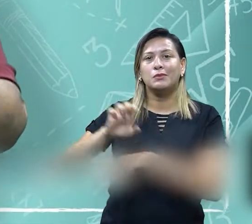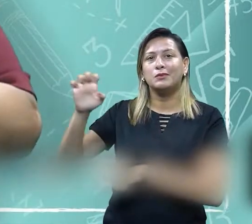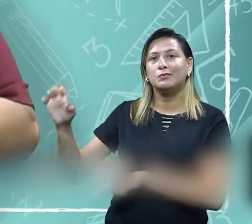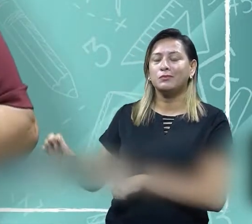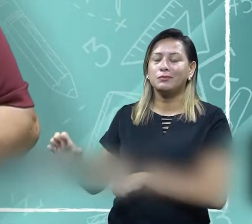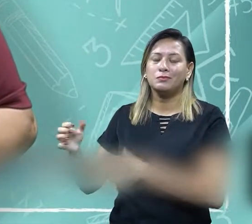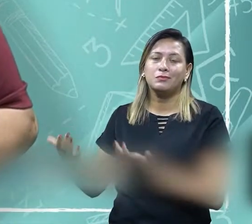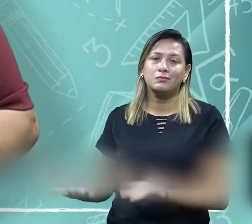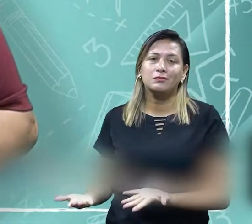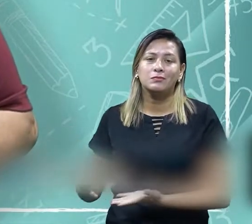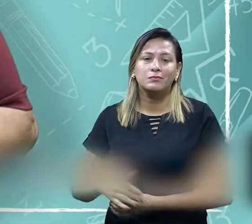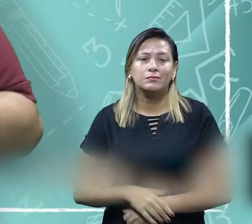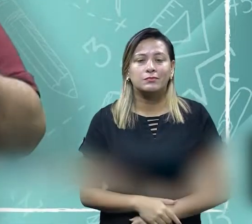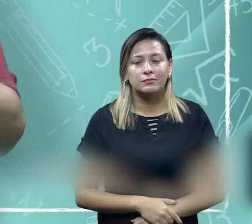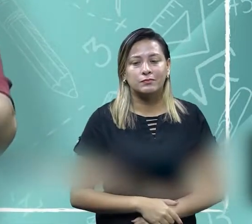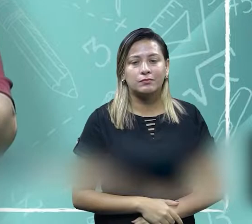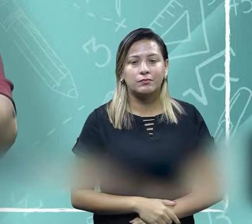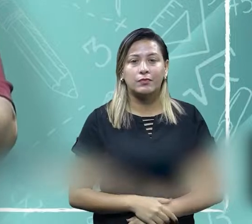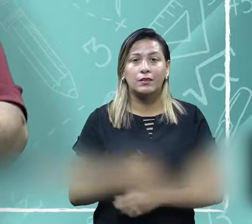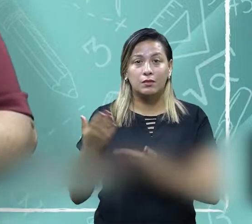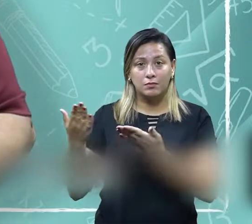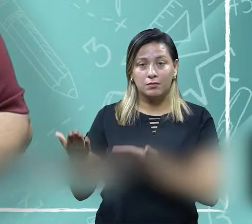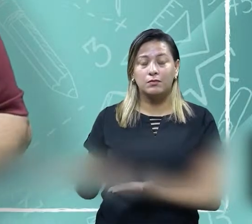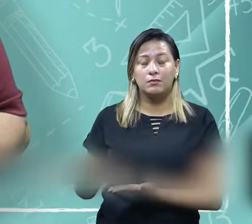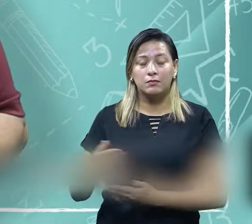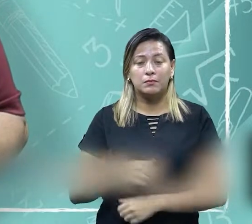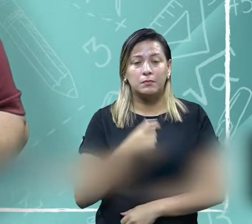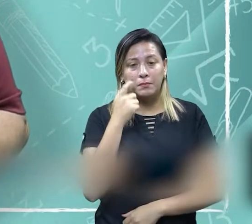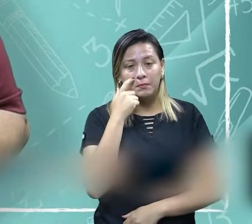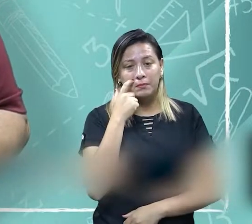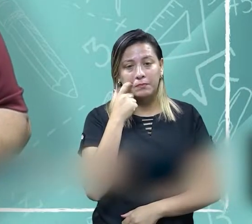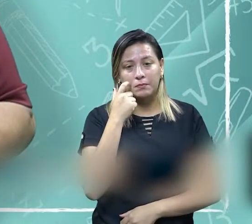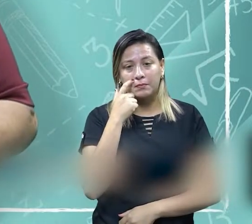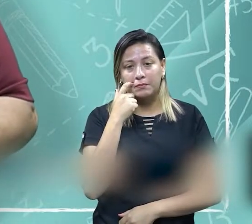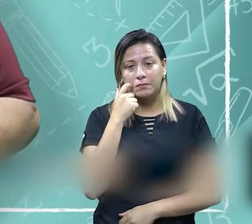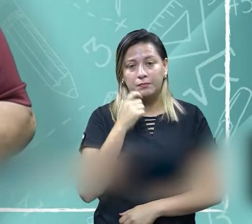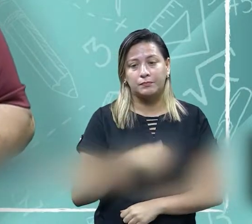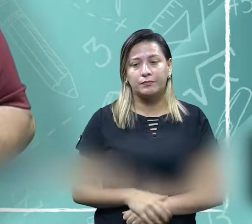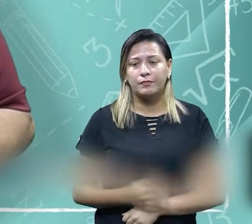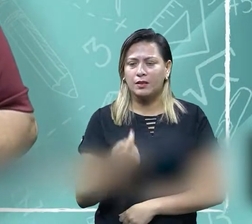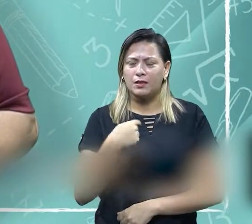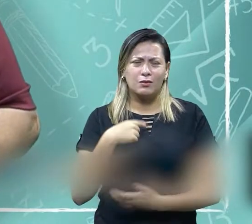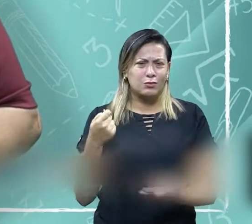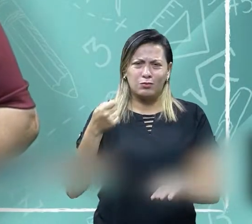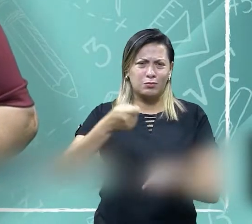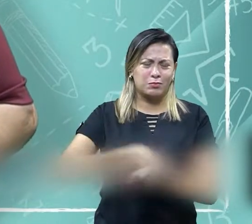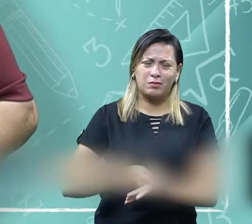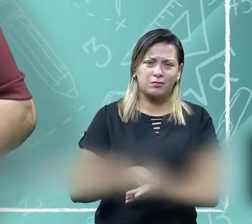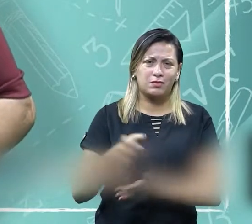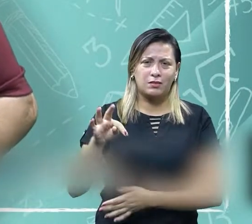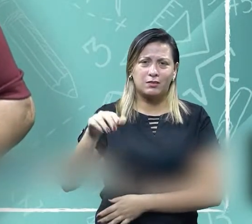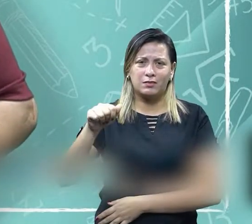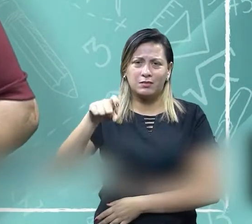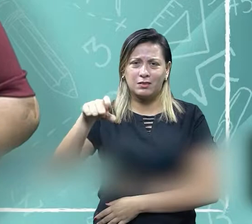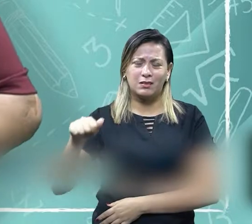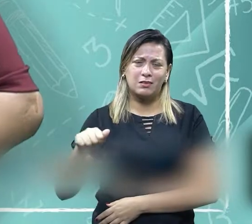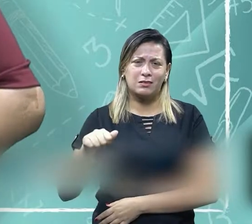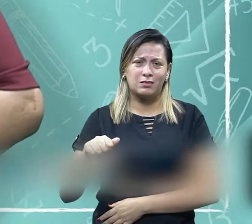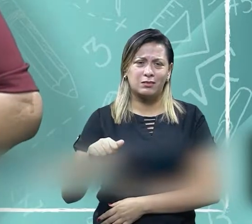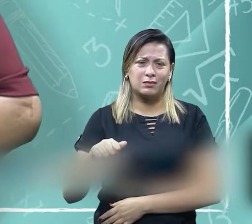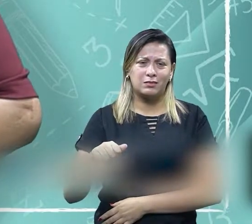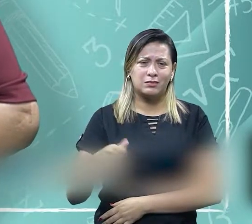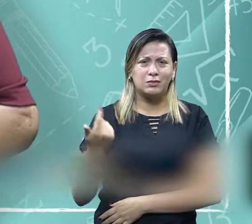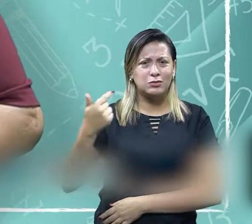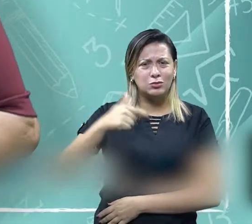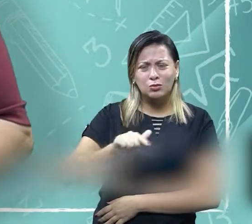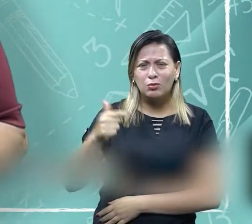couro. Então, o dry bake exatamente é para... Olha, eu não vou pagar taxa, ela não vai pagar taxa duas vezes, o mesmo produto vai